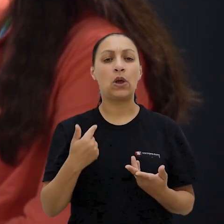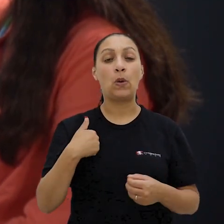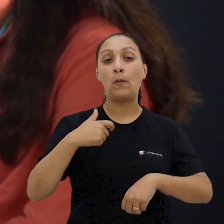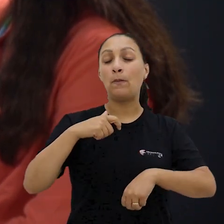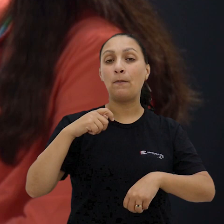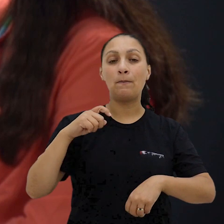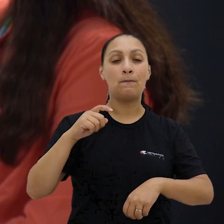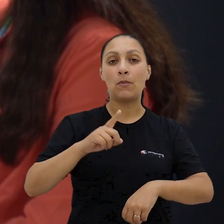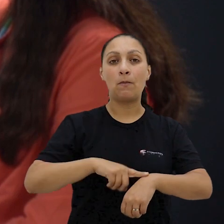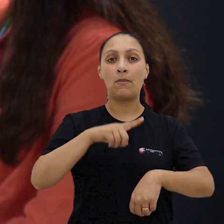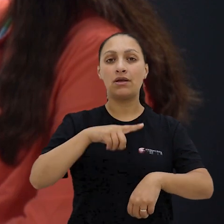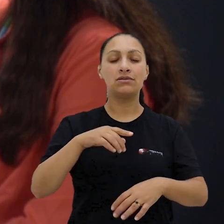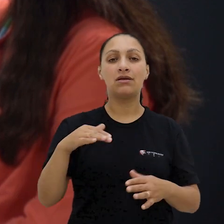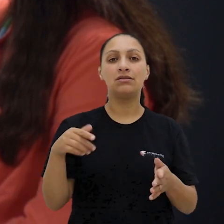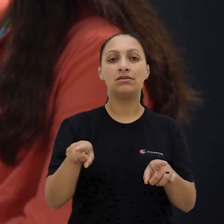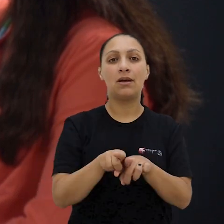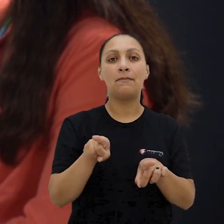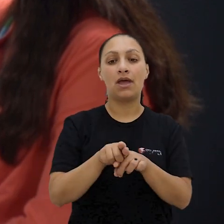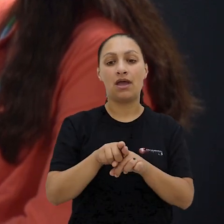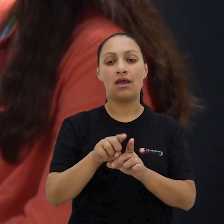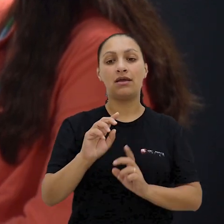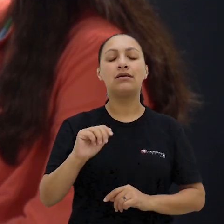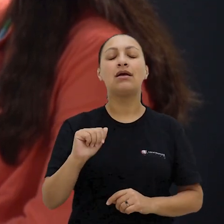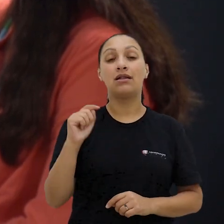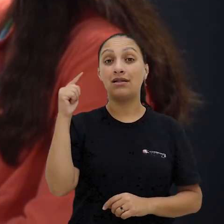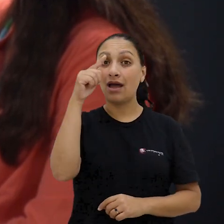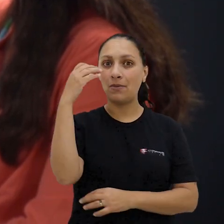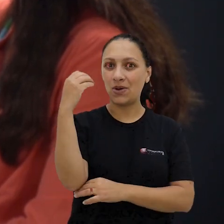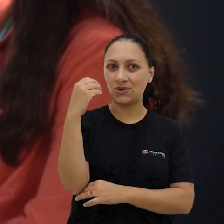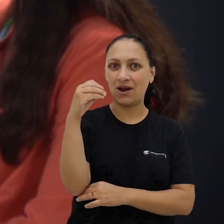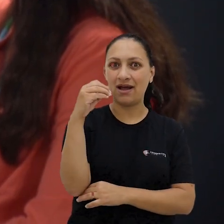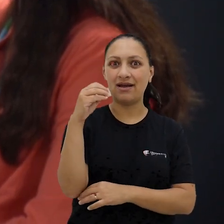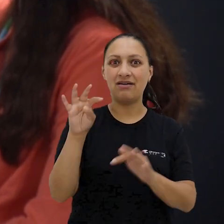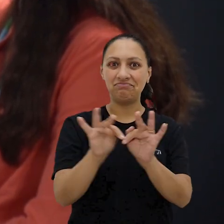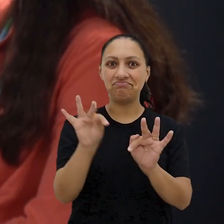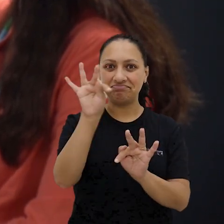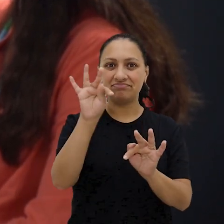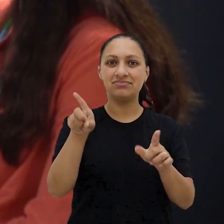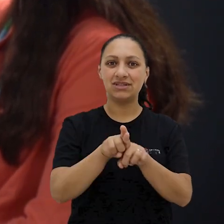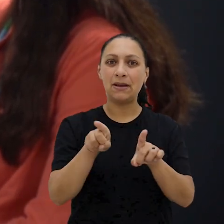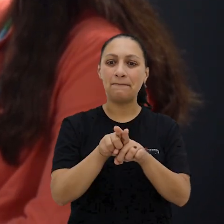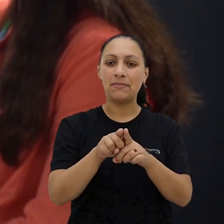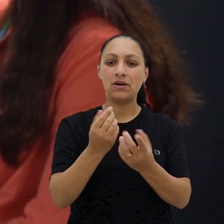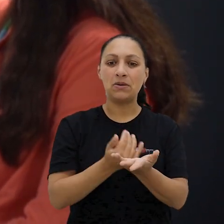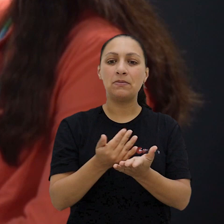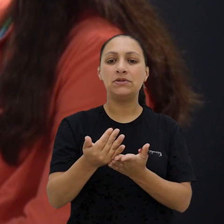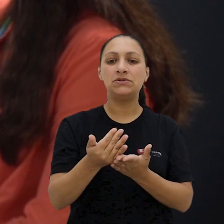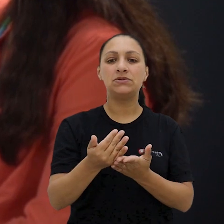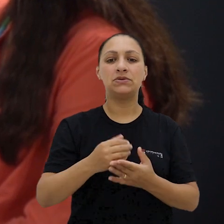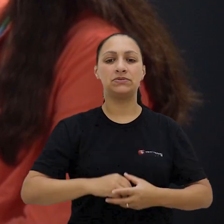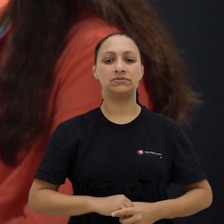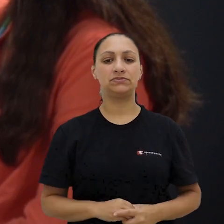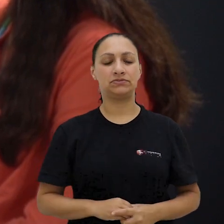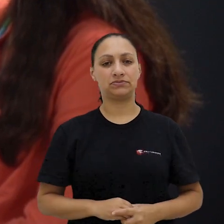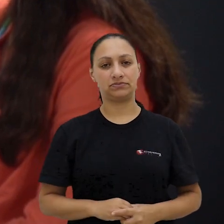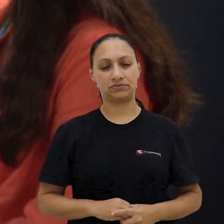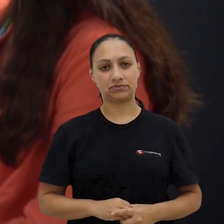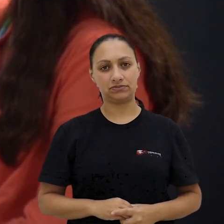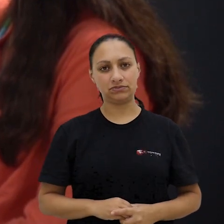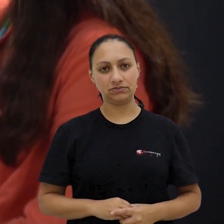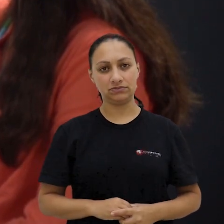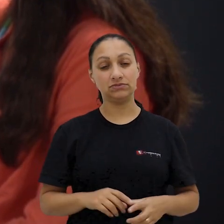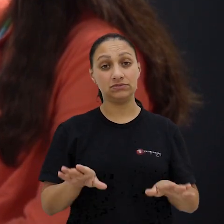ponto que a própria Tech Park chegou em Porto Alegre também, que daí é um reencontro com o parque também,